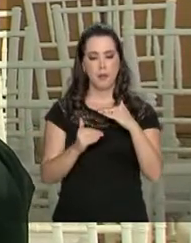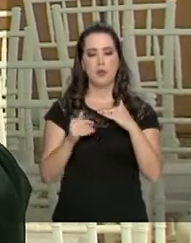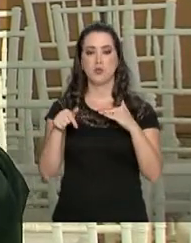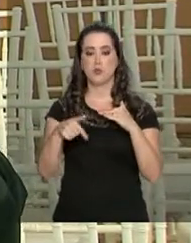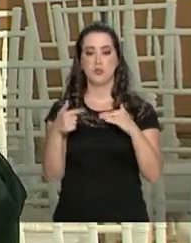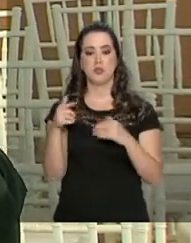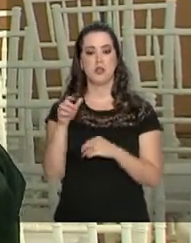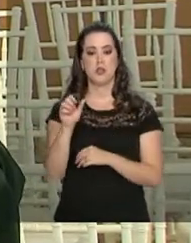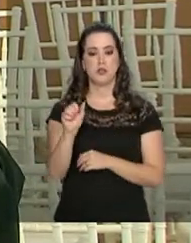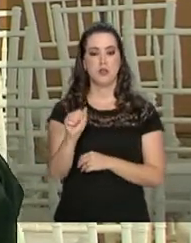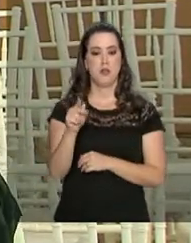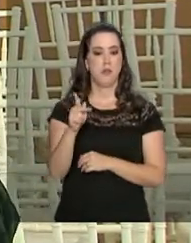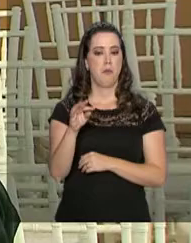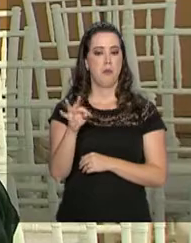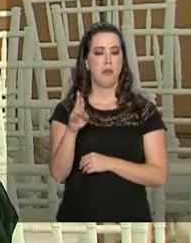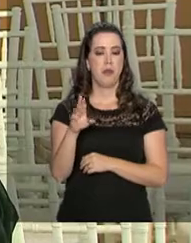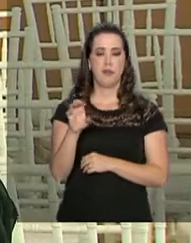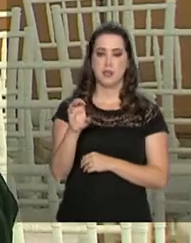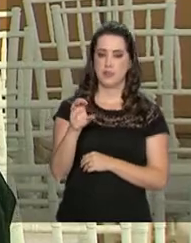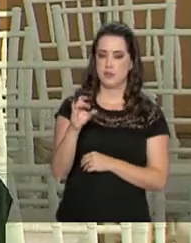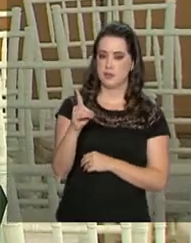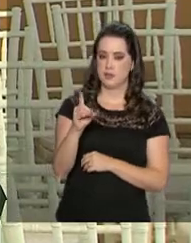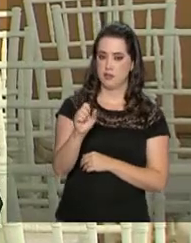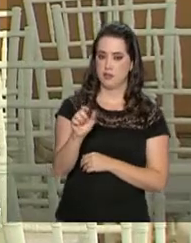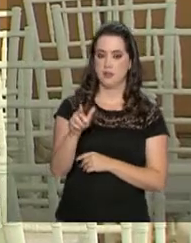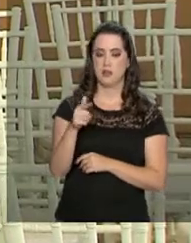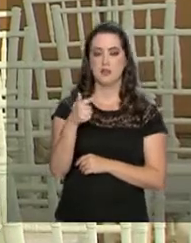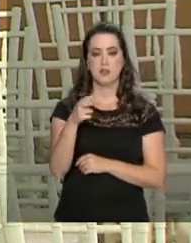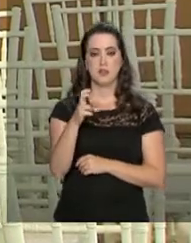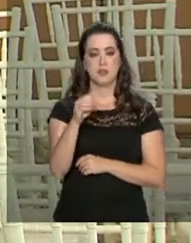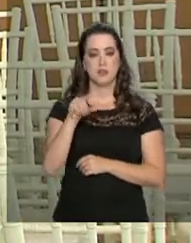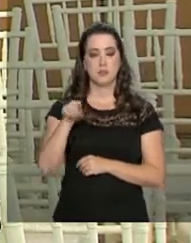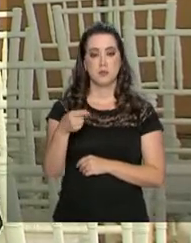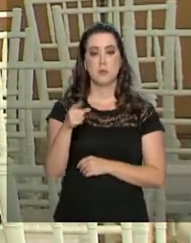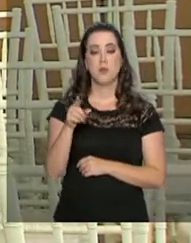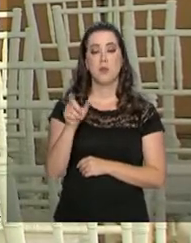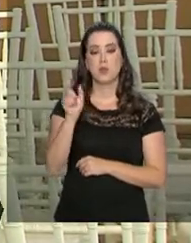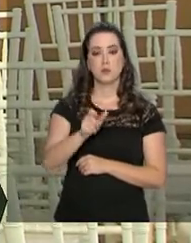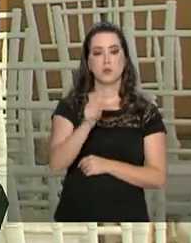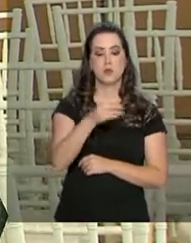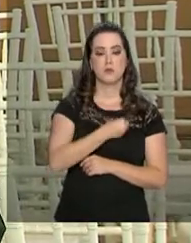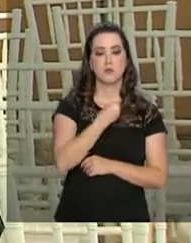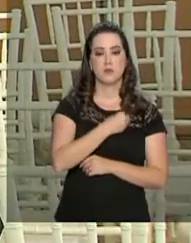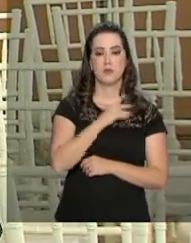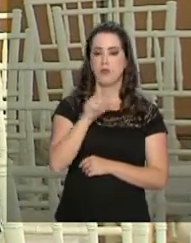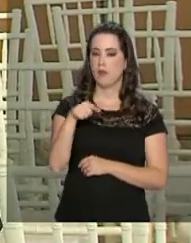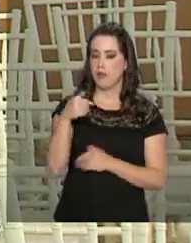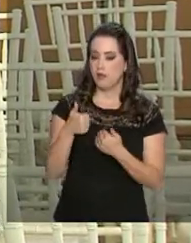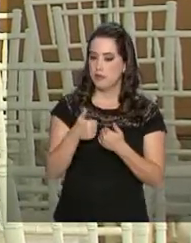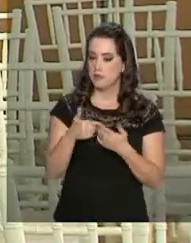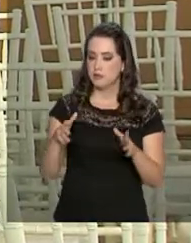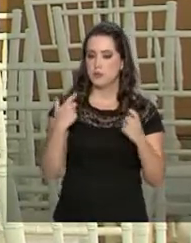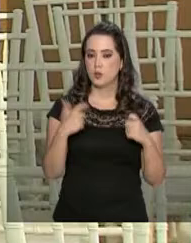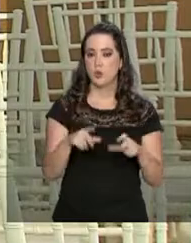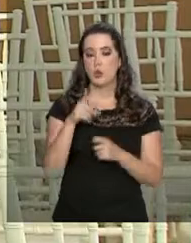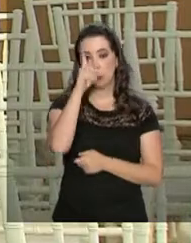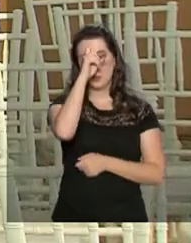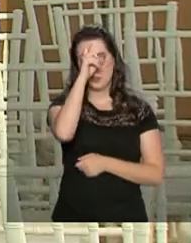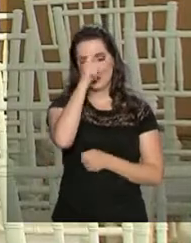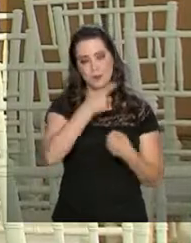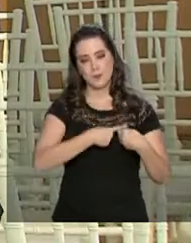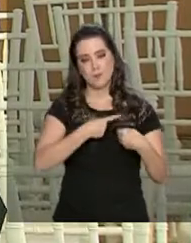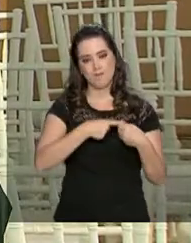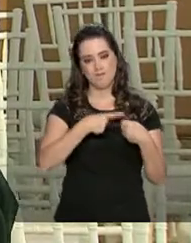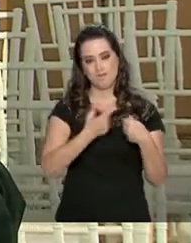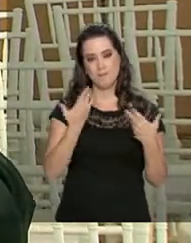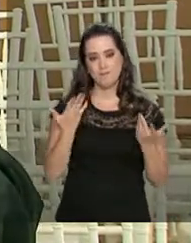é com cerca de 560 mil habitantes. É daqui a pouco o presidente Michel Temer vai inaugurar aqui o Hospital Municipal